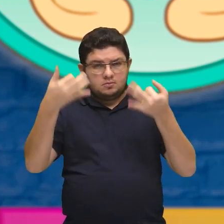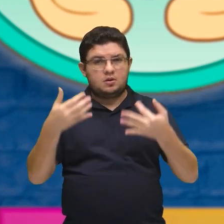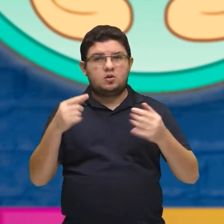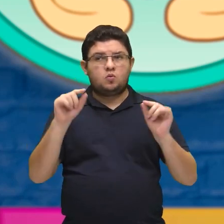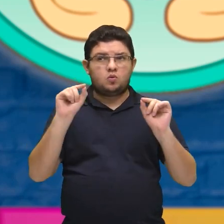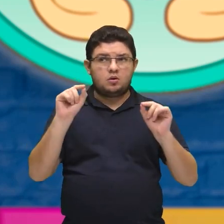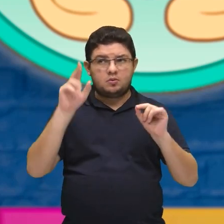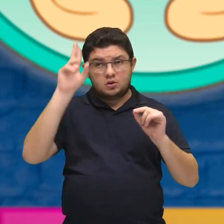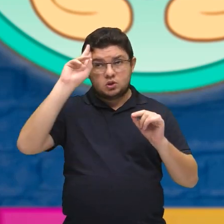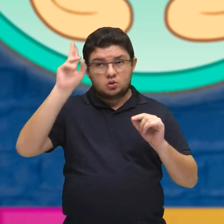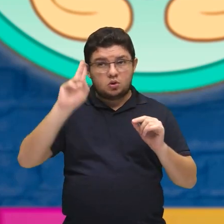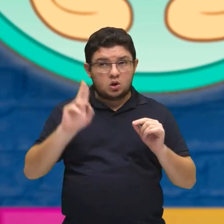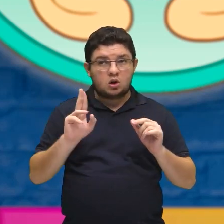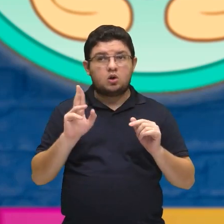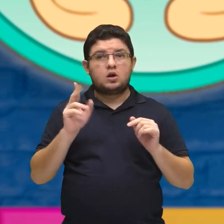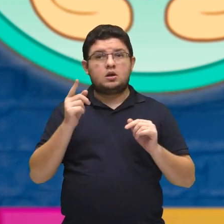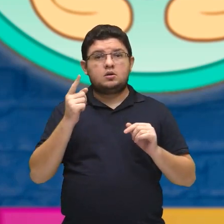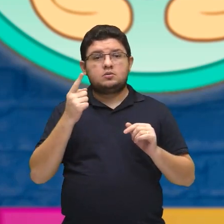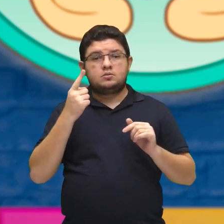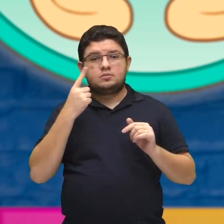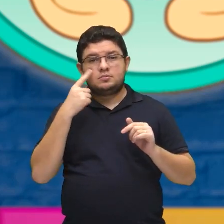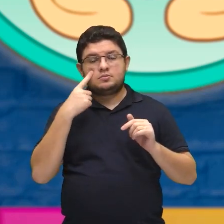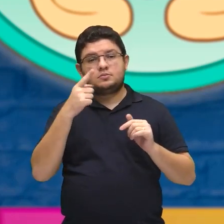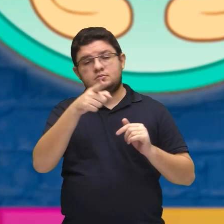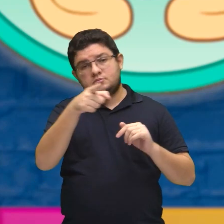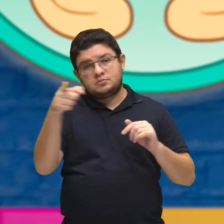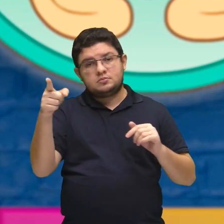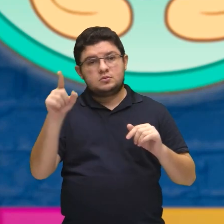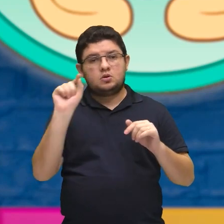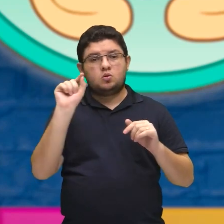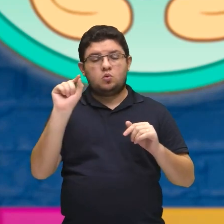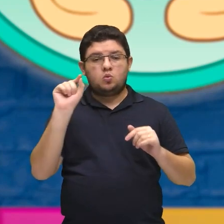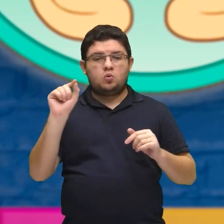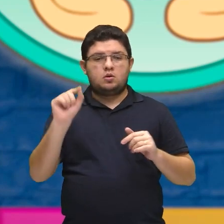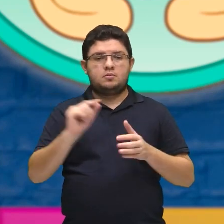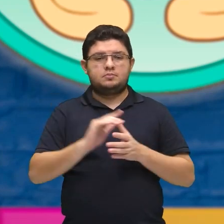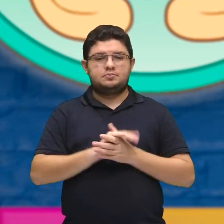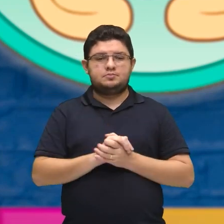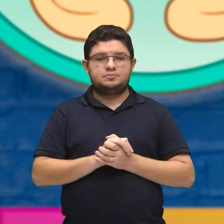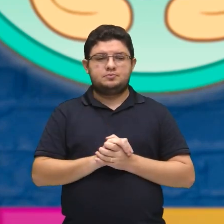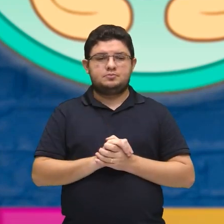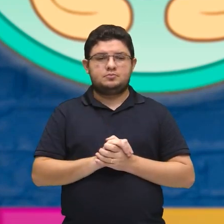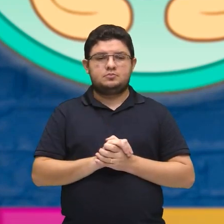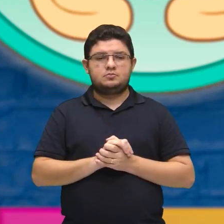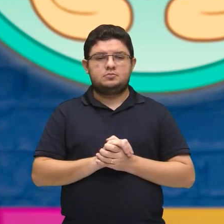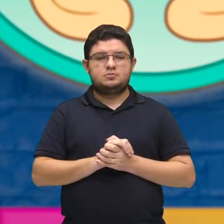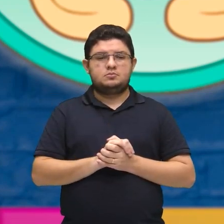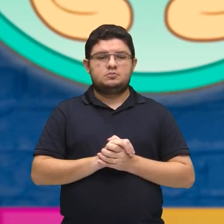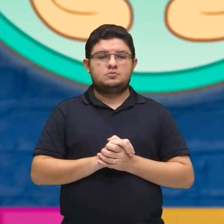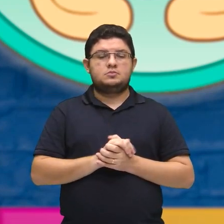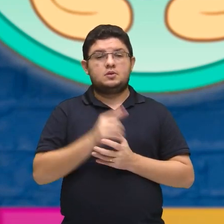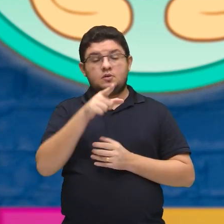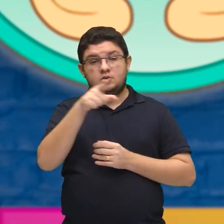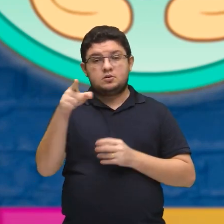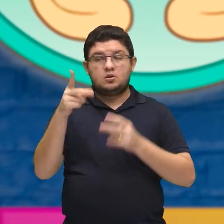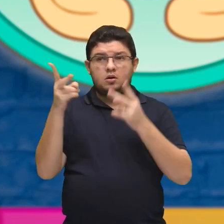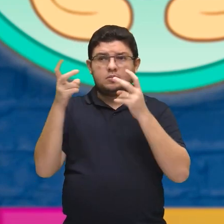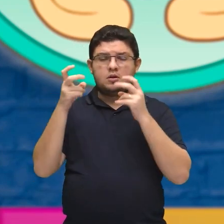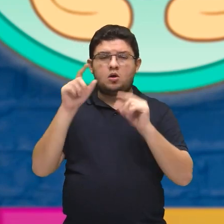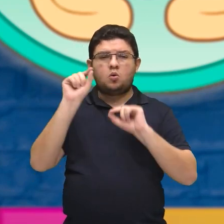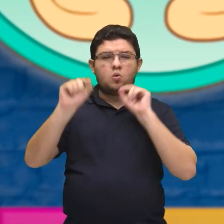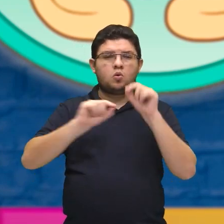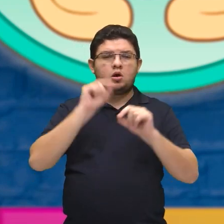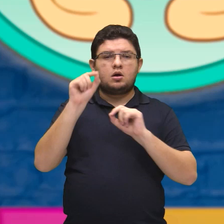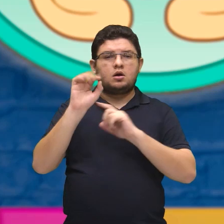historinha para vocês, para tentar sinalizar, para vocês poderem observar quais são as